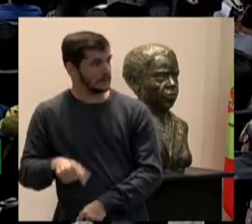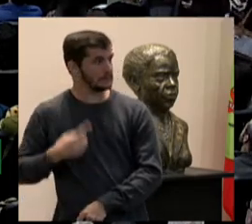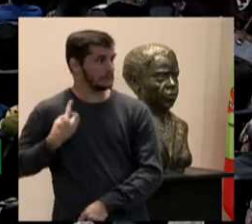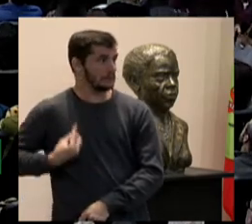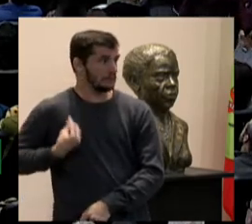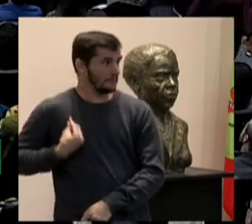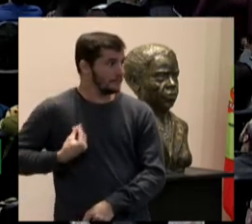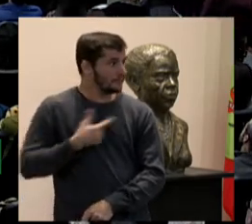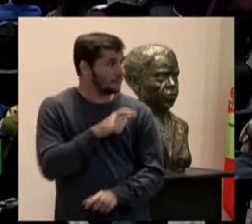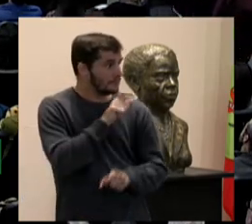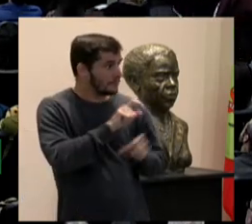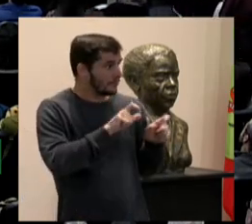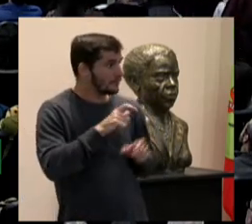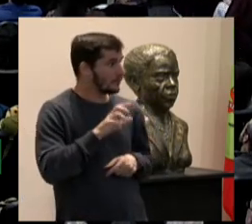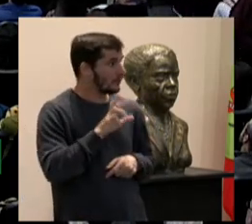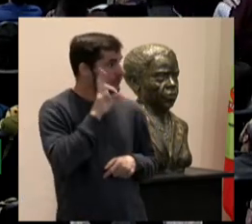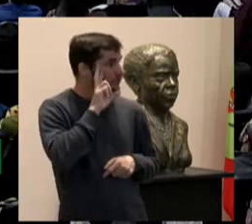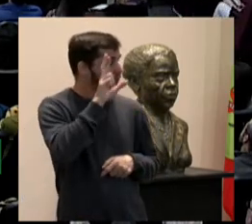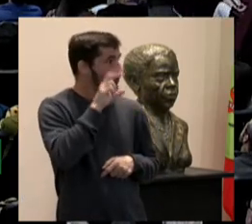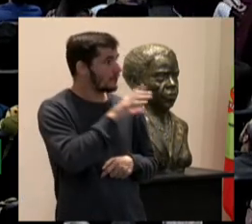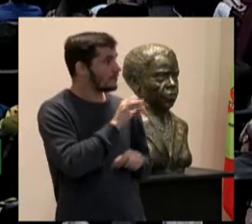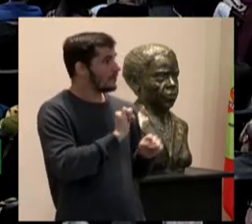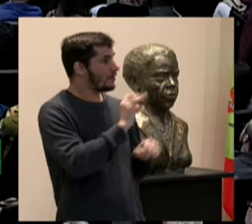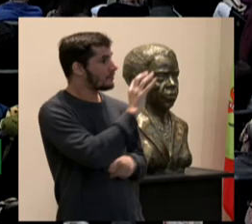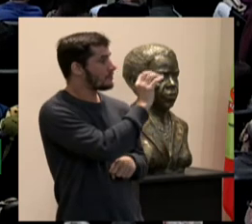Se o proprietário estiver aqui.